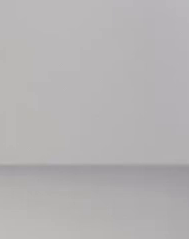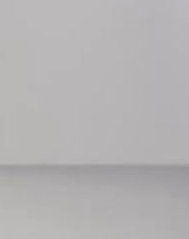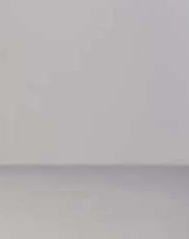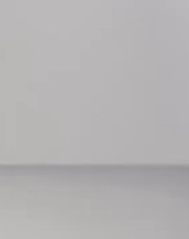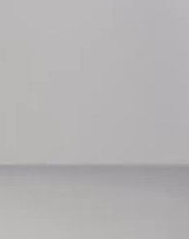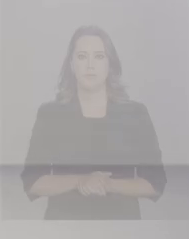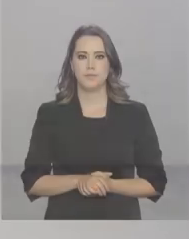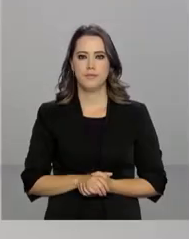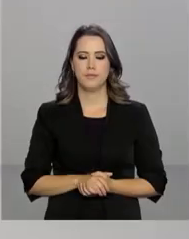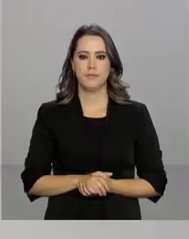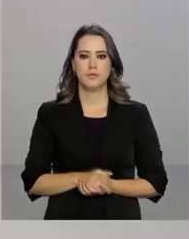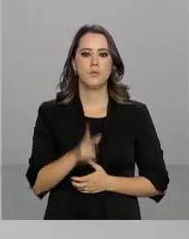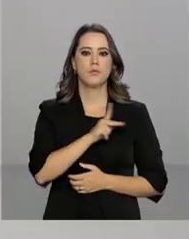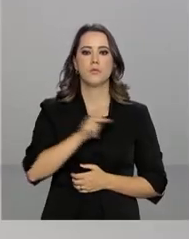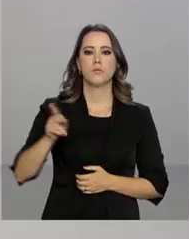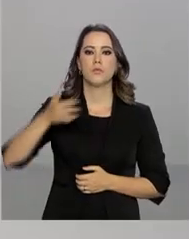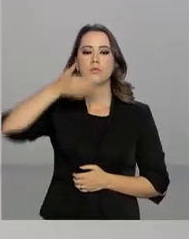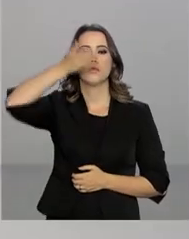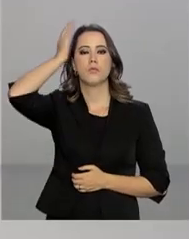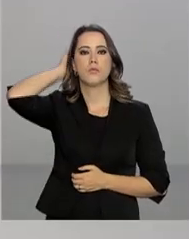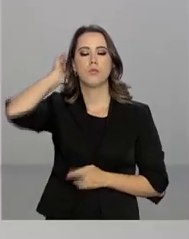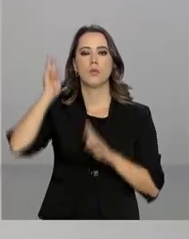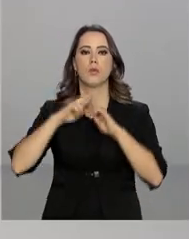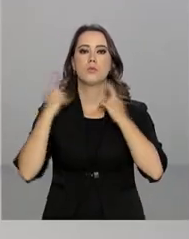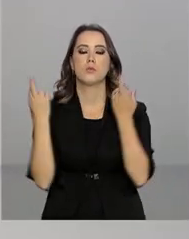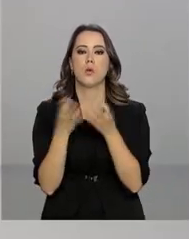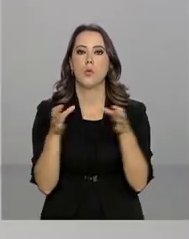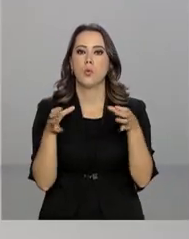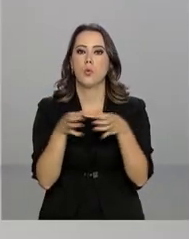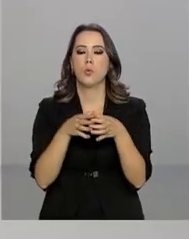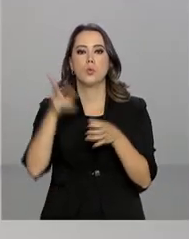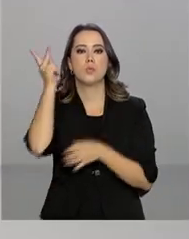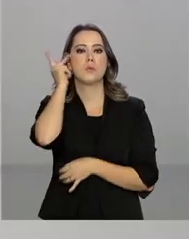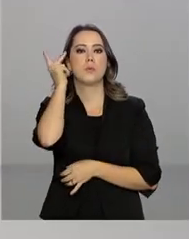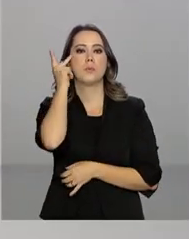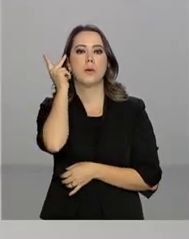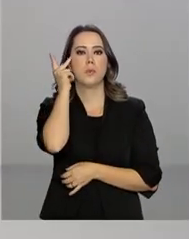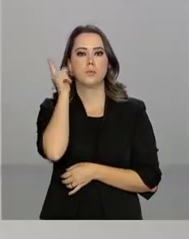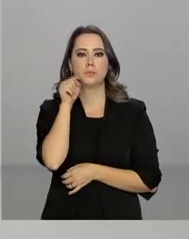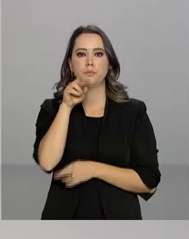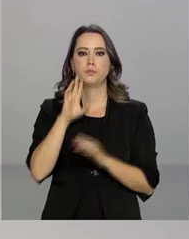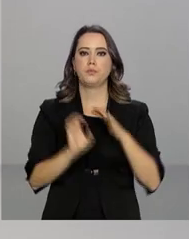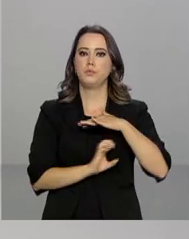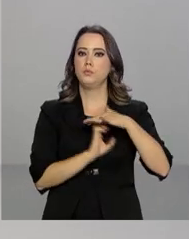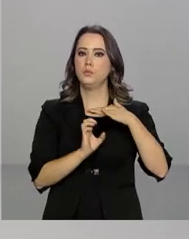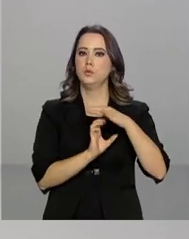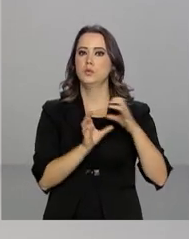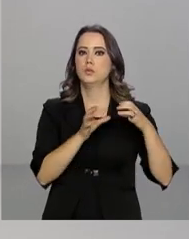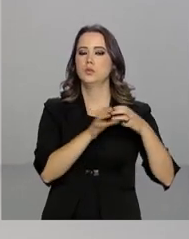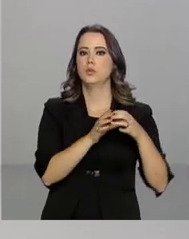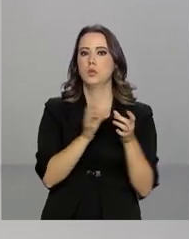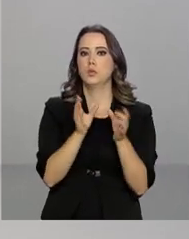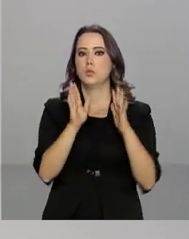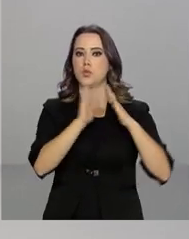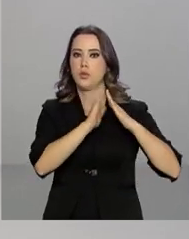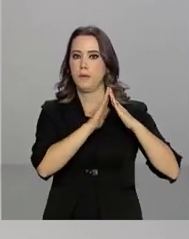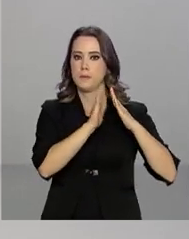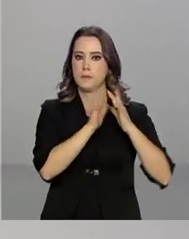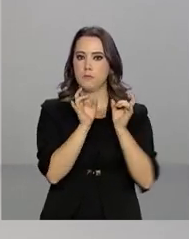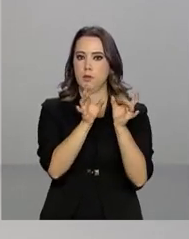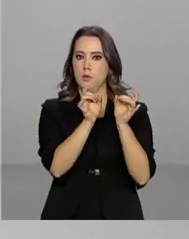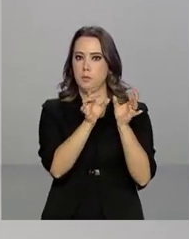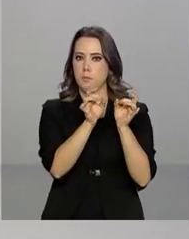o presidente michel temer se reuniu hoje em são paulo com empresários representantes do setor imobiliário foram